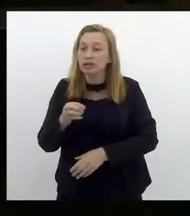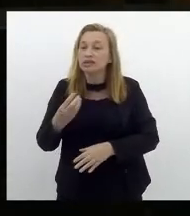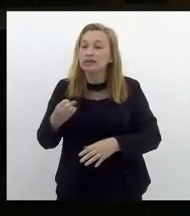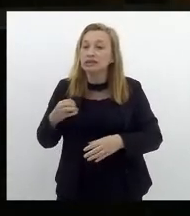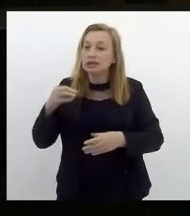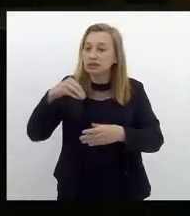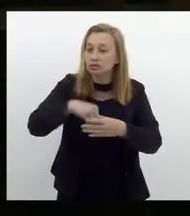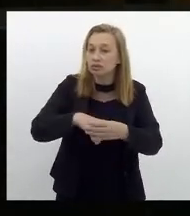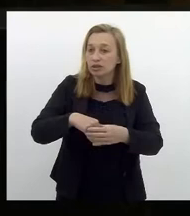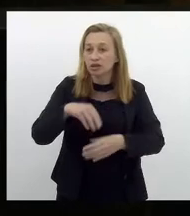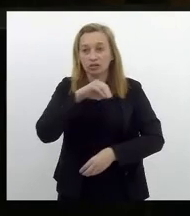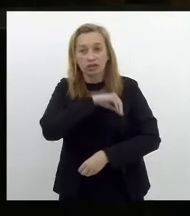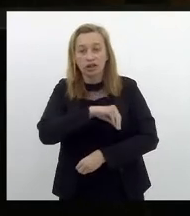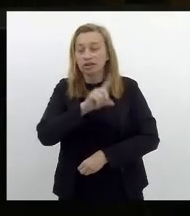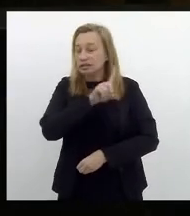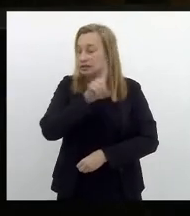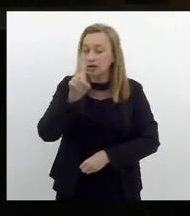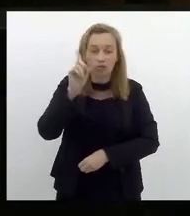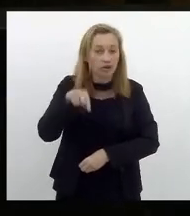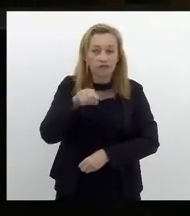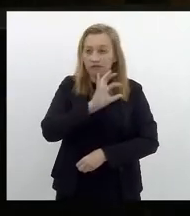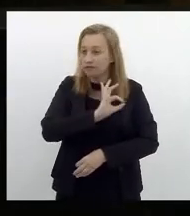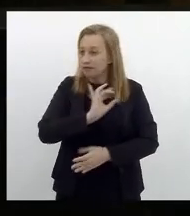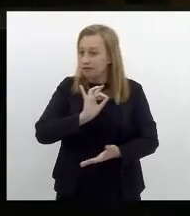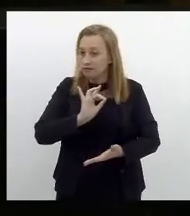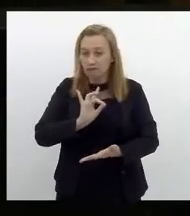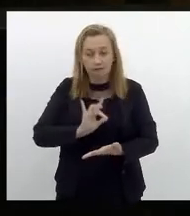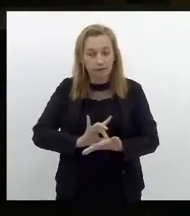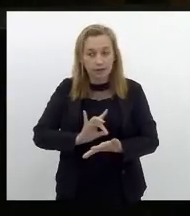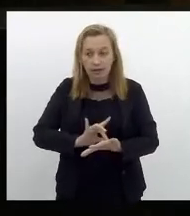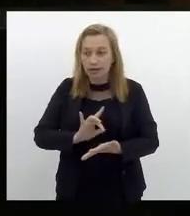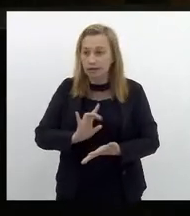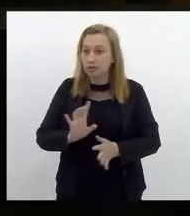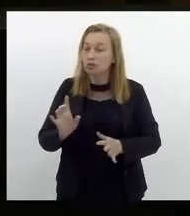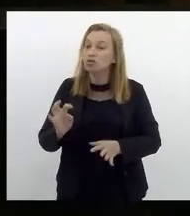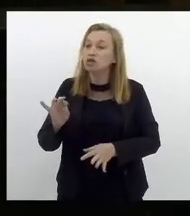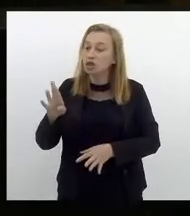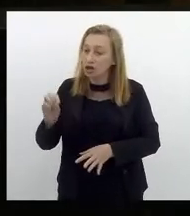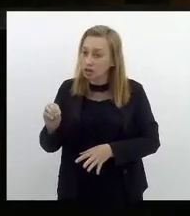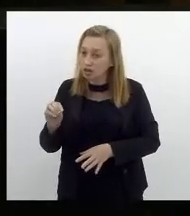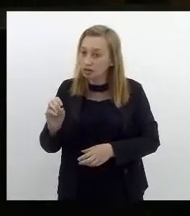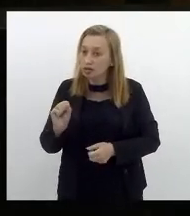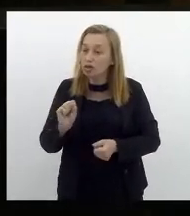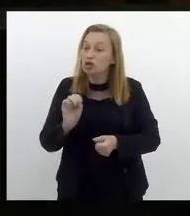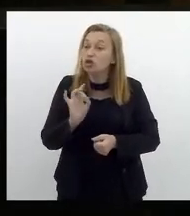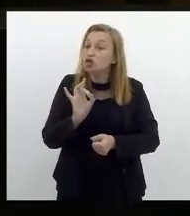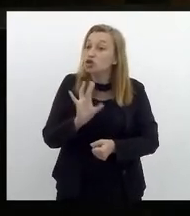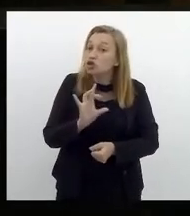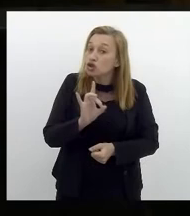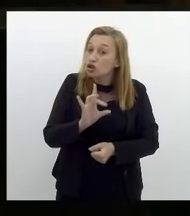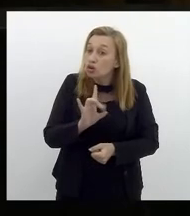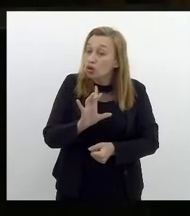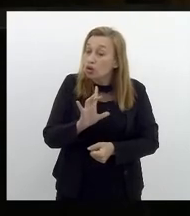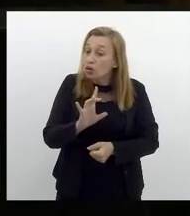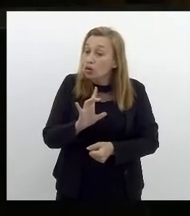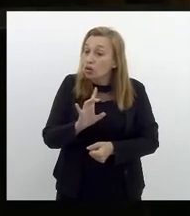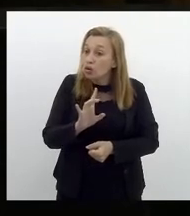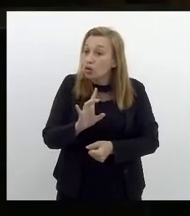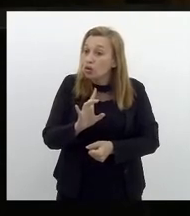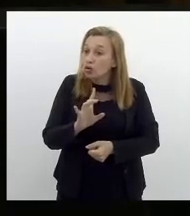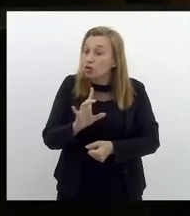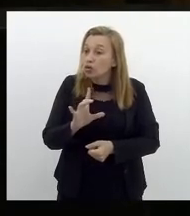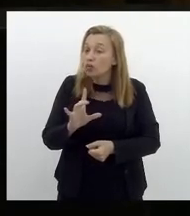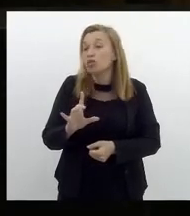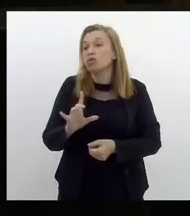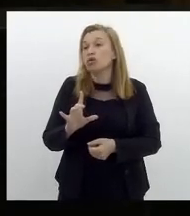incorporaria ao salário. Não é verdade. O triênio se extinguiu para aqueles que ainda ingressarão no